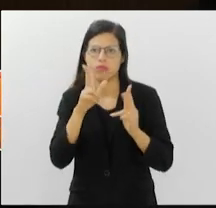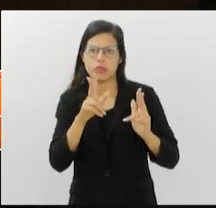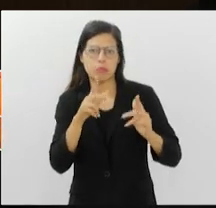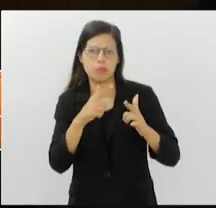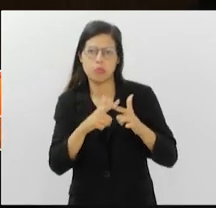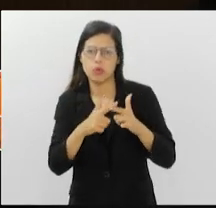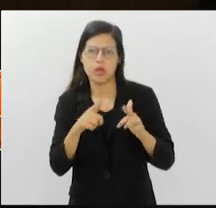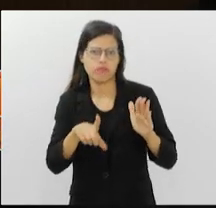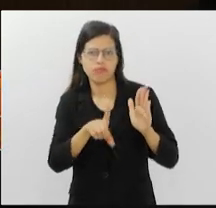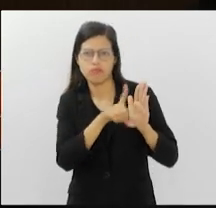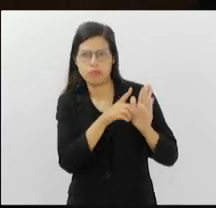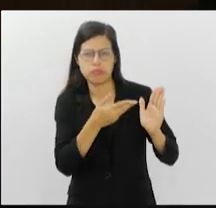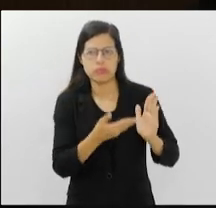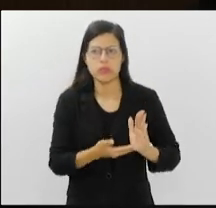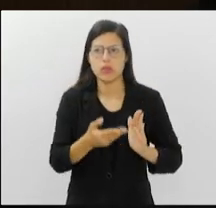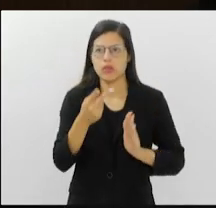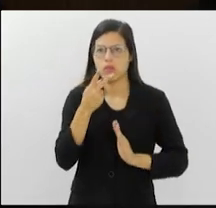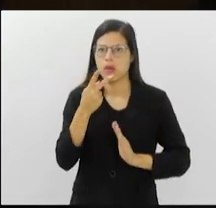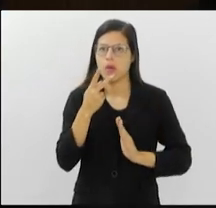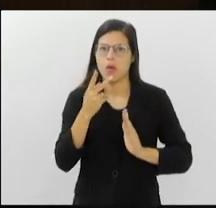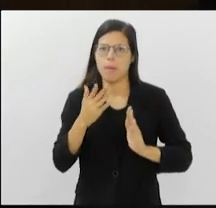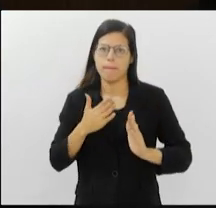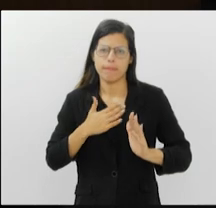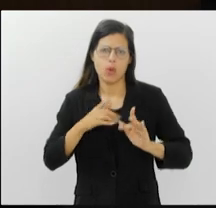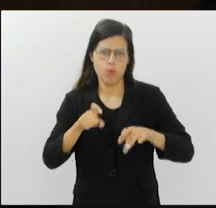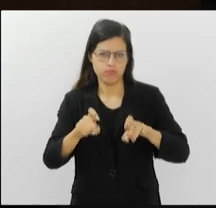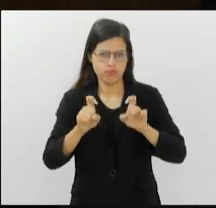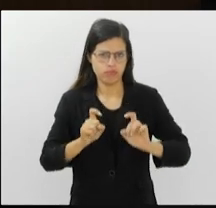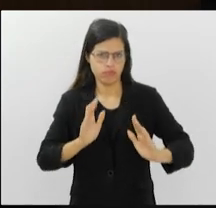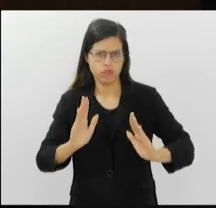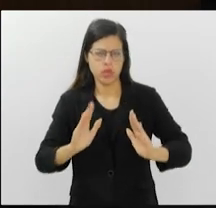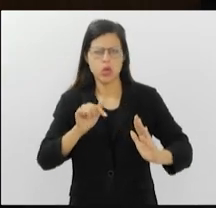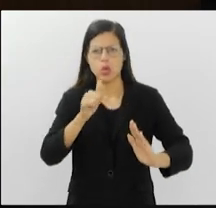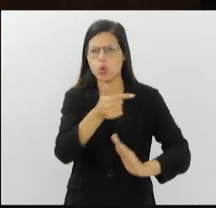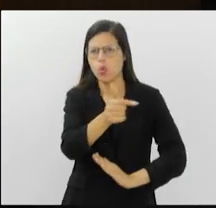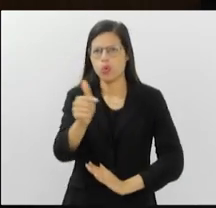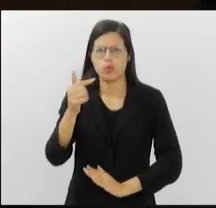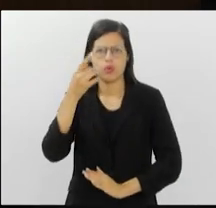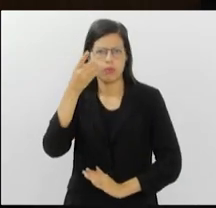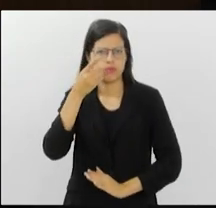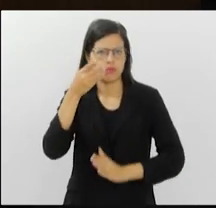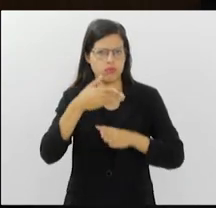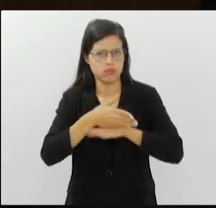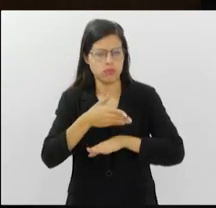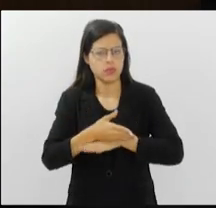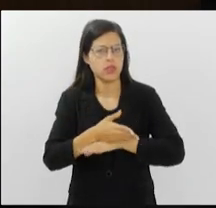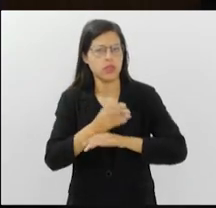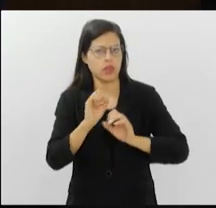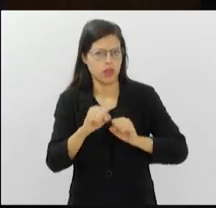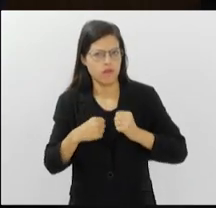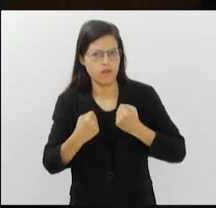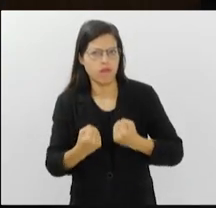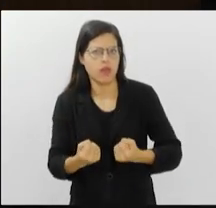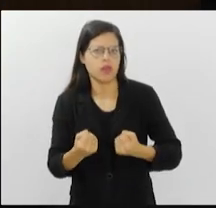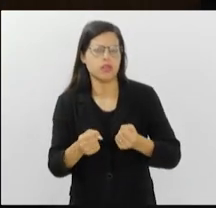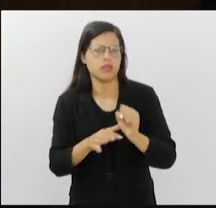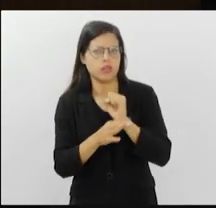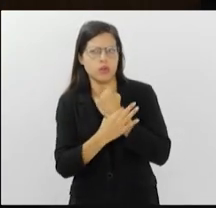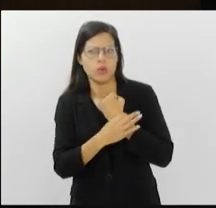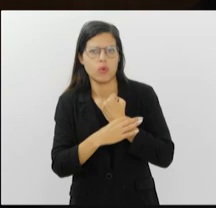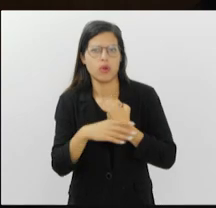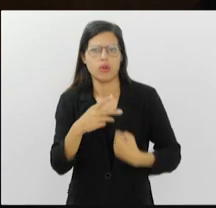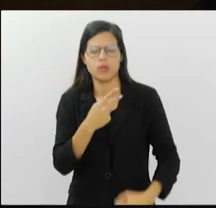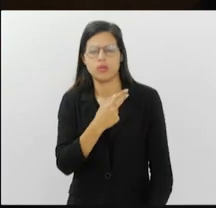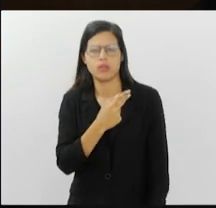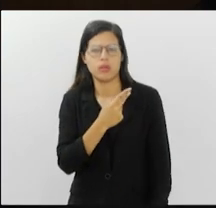dessa forma, eu falo aqui que através do meu mandato, dos outros deputados que estiveram aqui presentes e que fazem a defesa da segurança pública, deputado Marcelo Dino, deputado